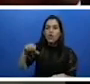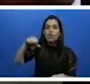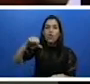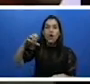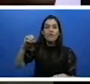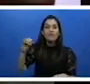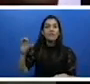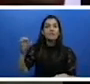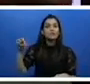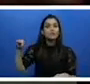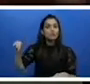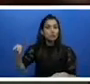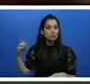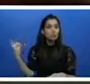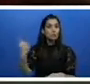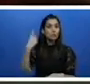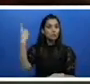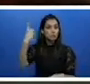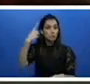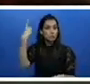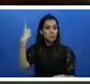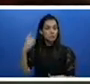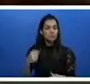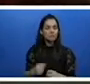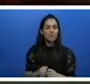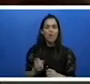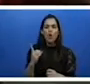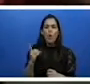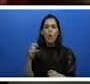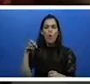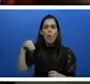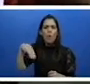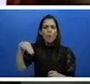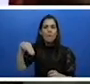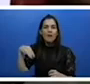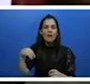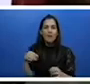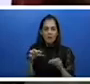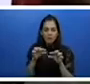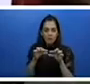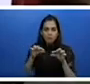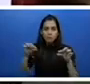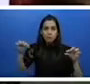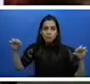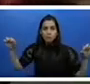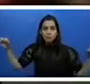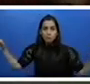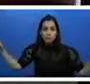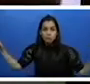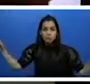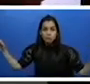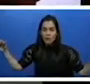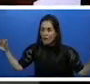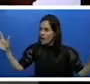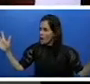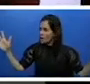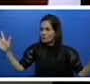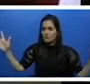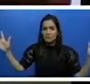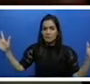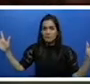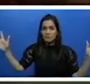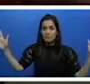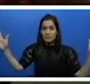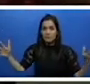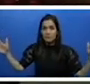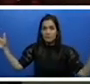de altura e 1 metro e 5 centímetros de comprimento da ponta da cauda até a